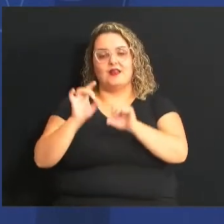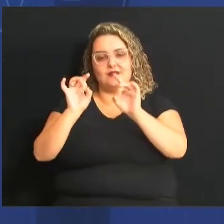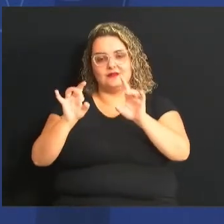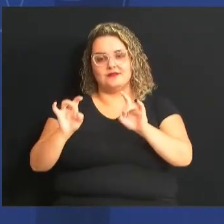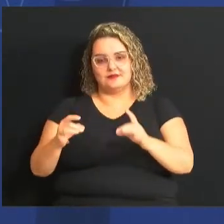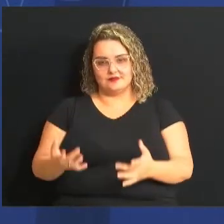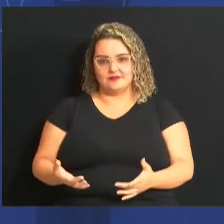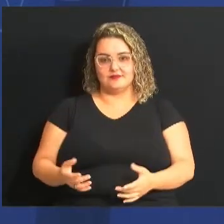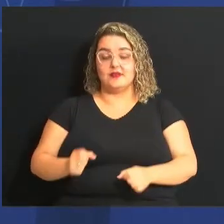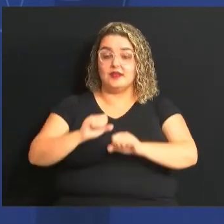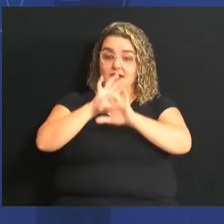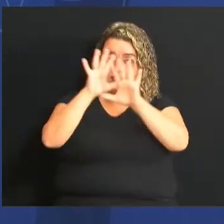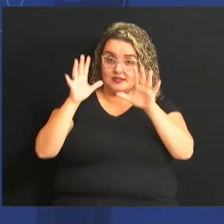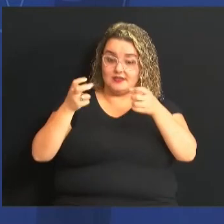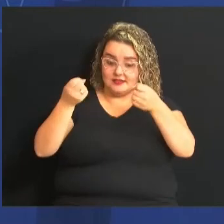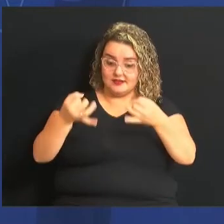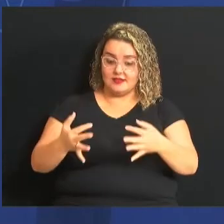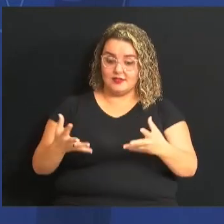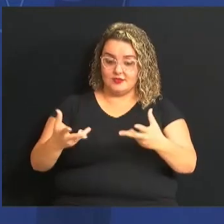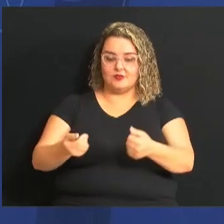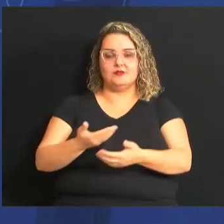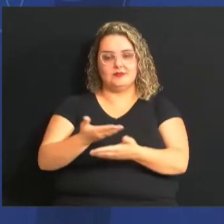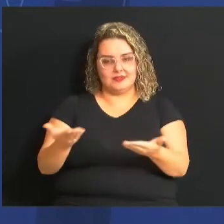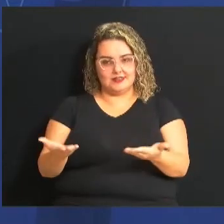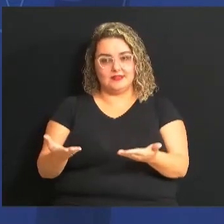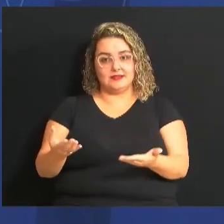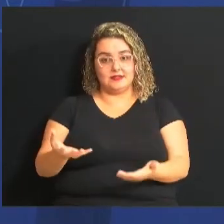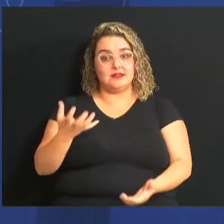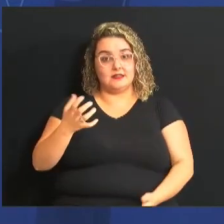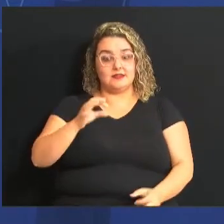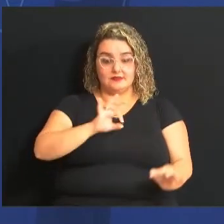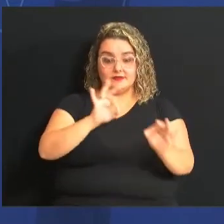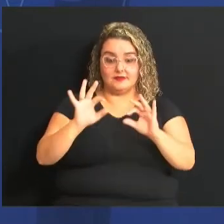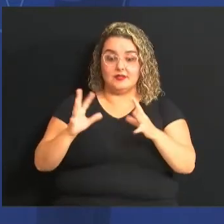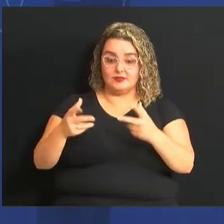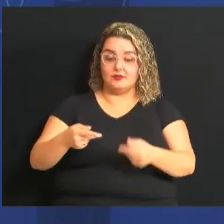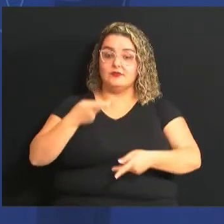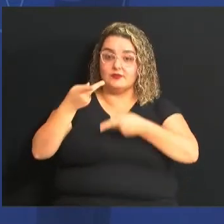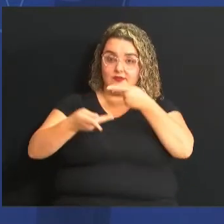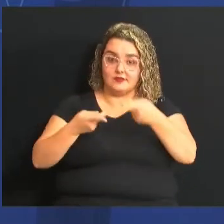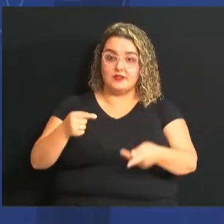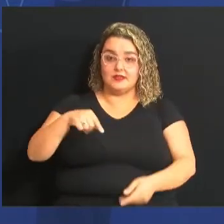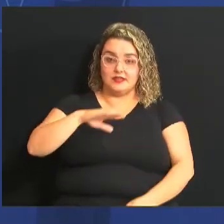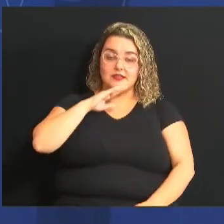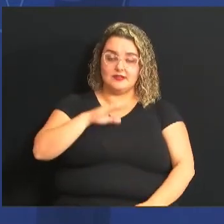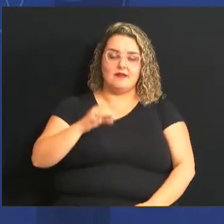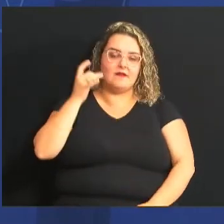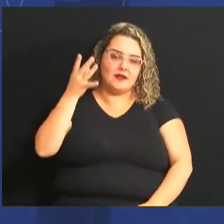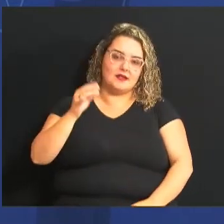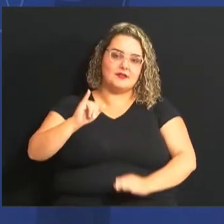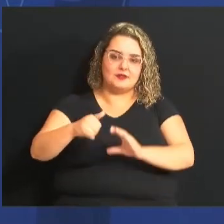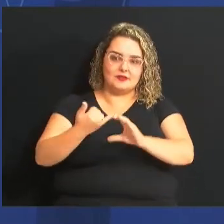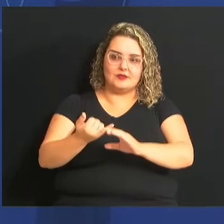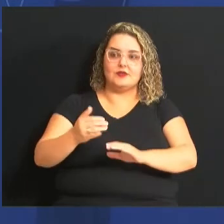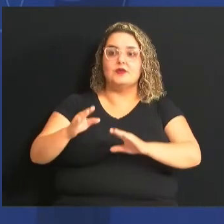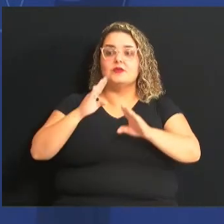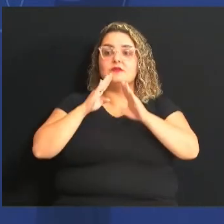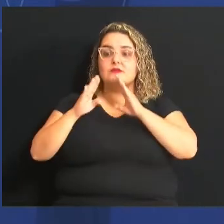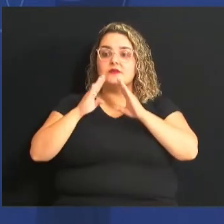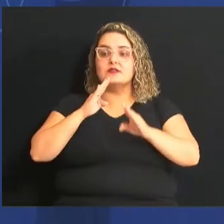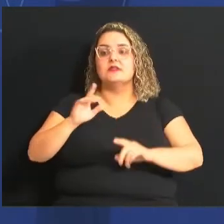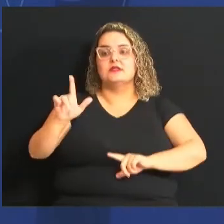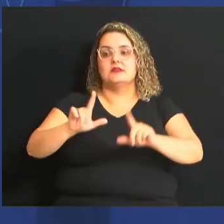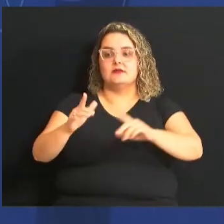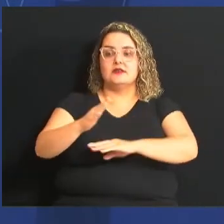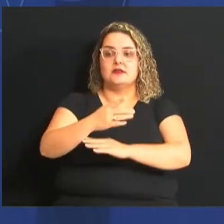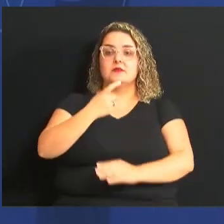para esclarecer tudo para você. Se quiser rever tudo que foi falado nessa tarde, é muito fácil, é só entrar no YouTube ou no Facebook da TV Câmara Campinas, que esse